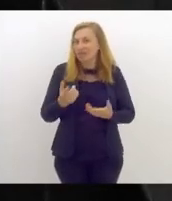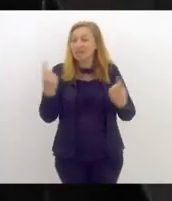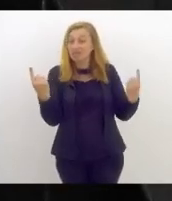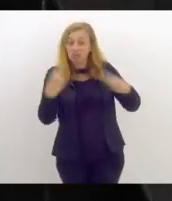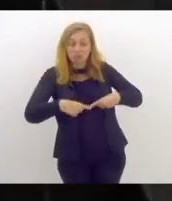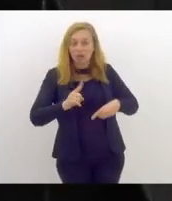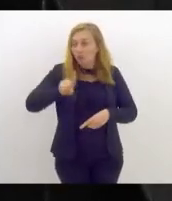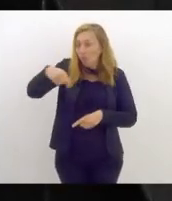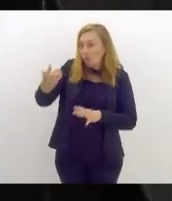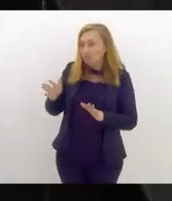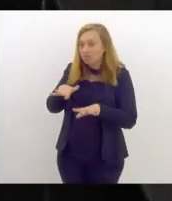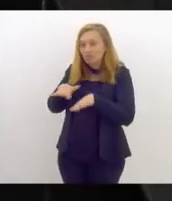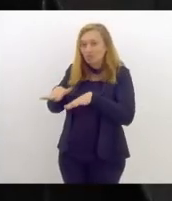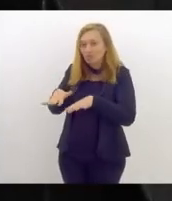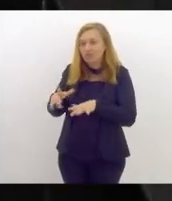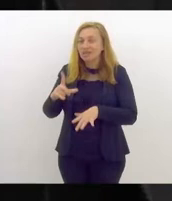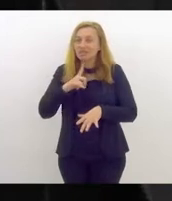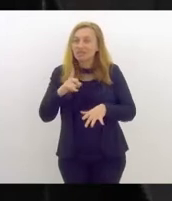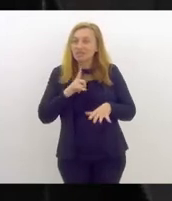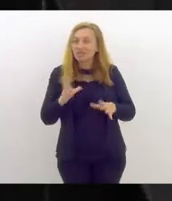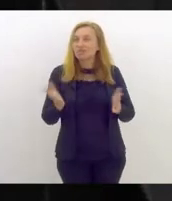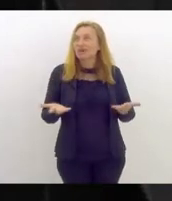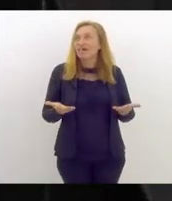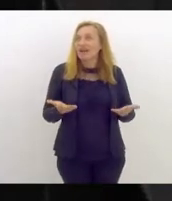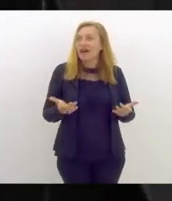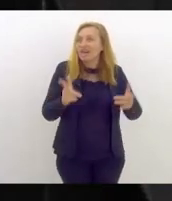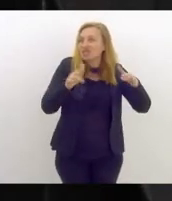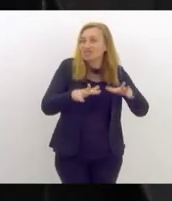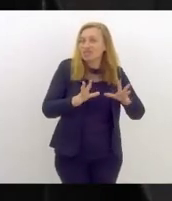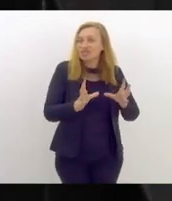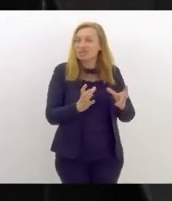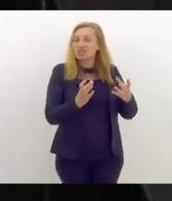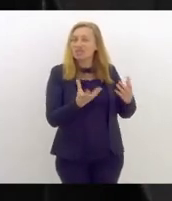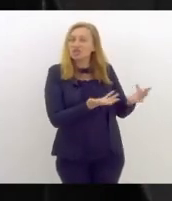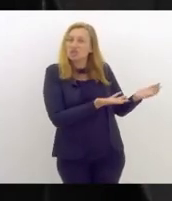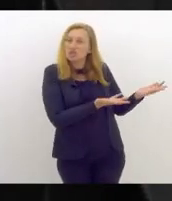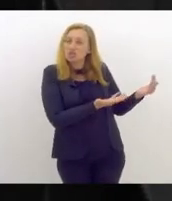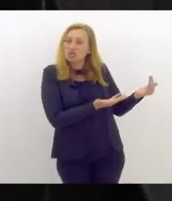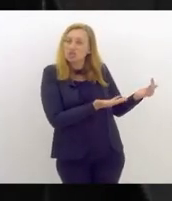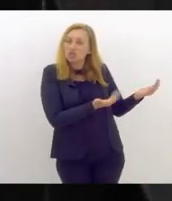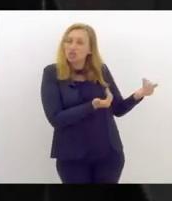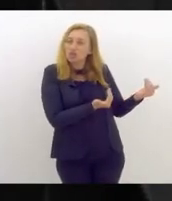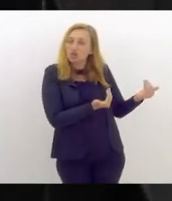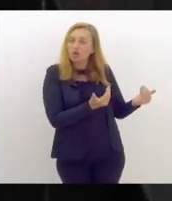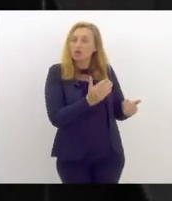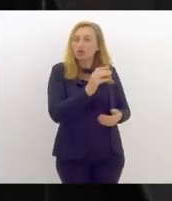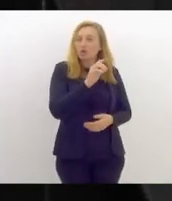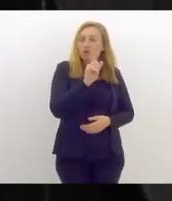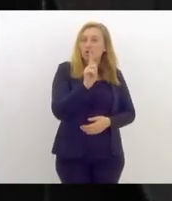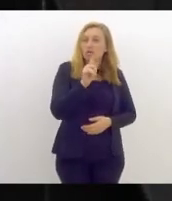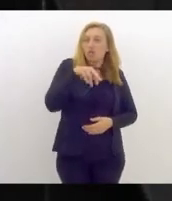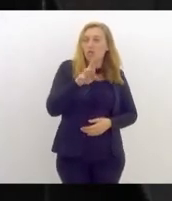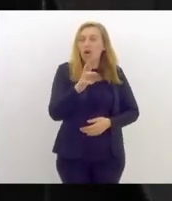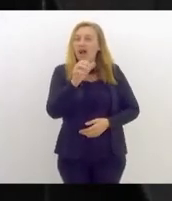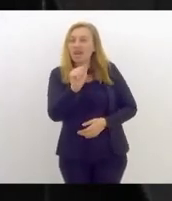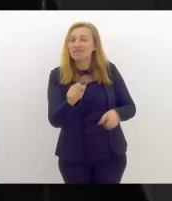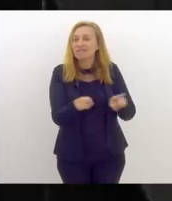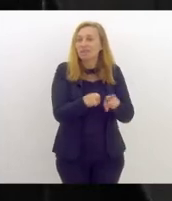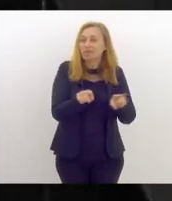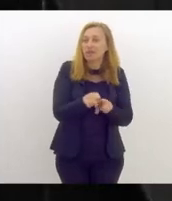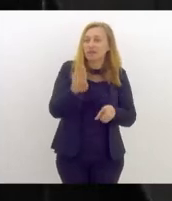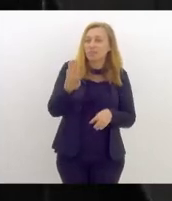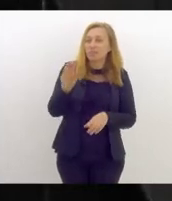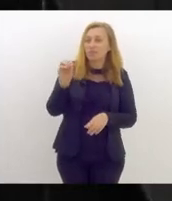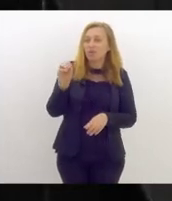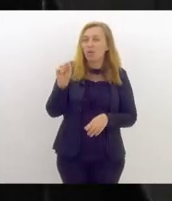com outros movimentos havia um embate muito grande entre a jovem guarda e a Bossa Nova aqueles que eram contra Luiz Paulo a luz